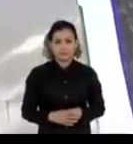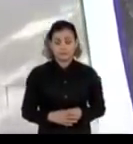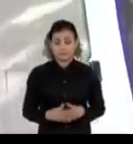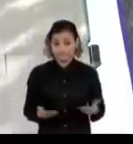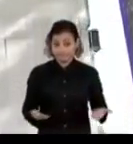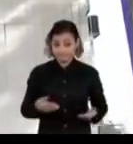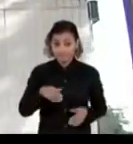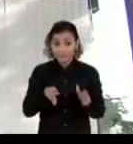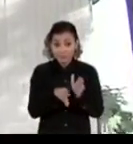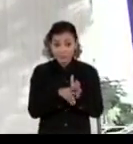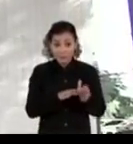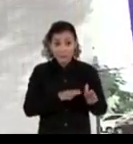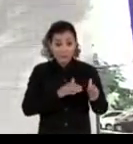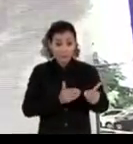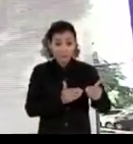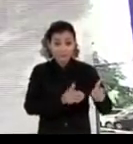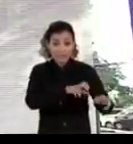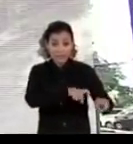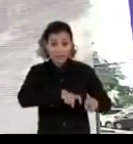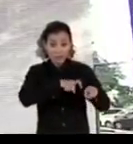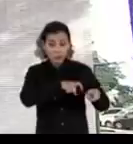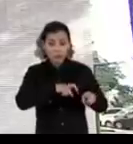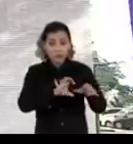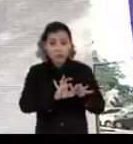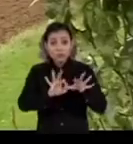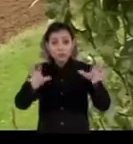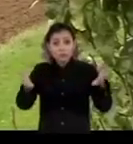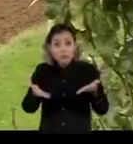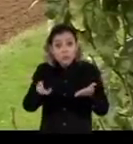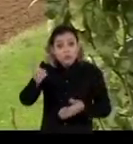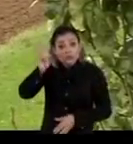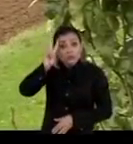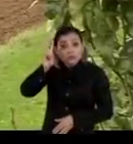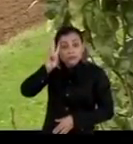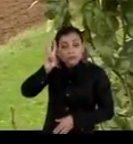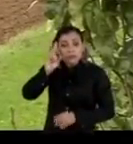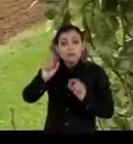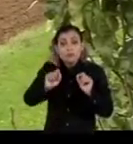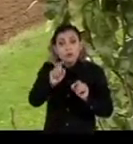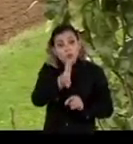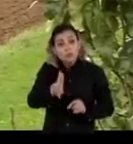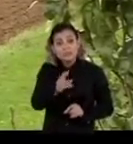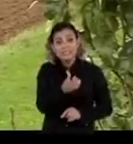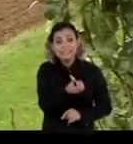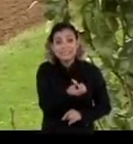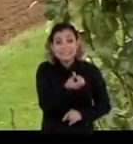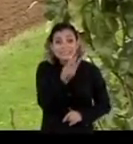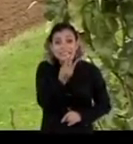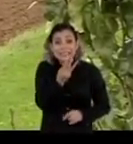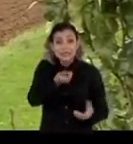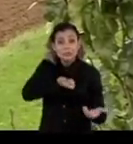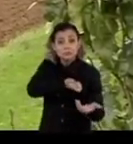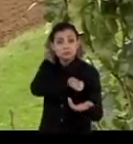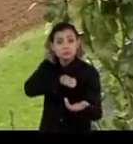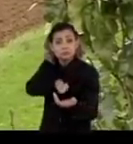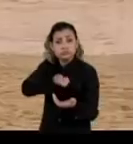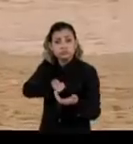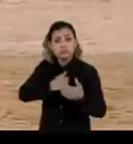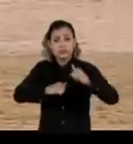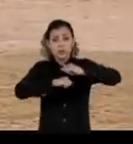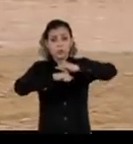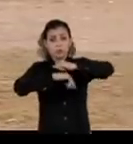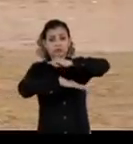O Ministério da Agricultura autorizou nesta terça-feira o uso de mais 63 agrotóxicos no